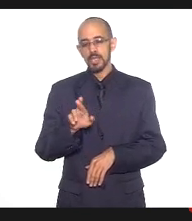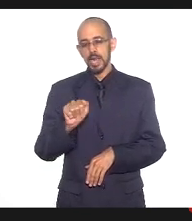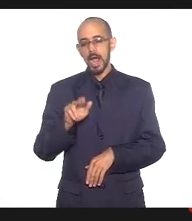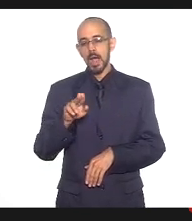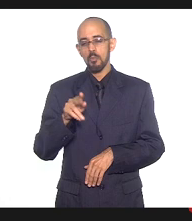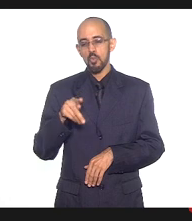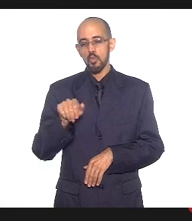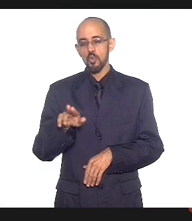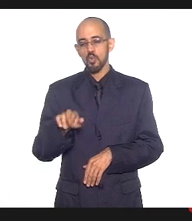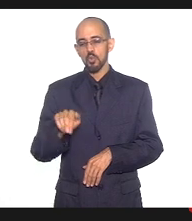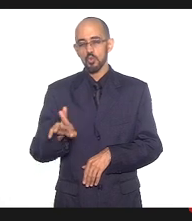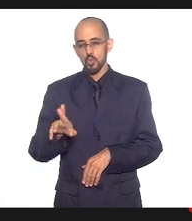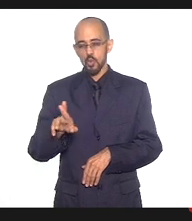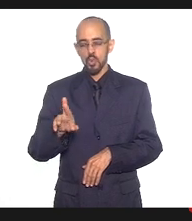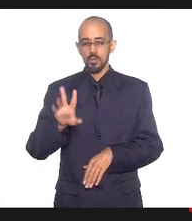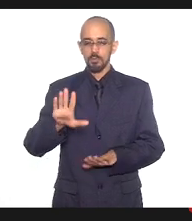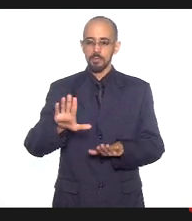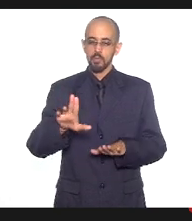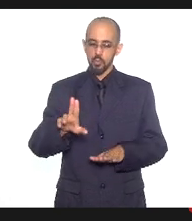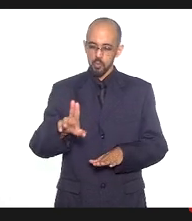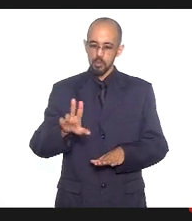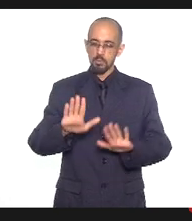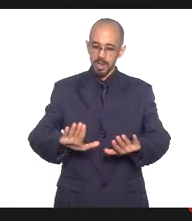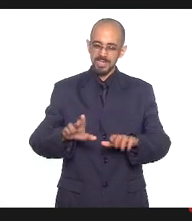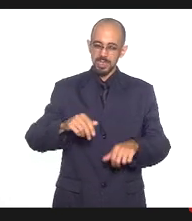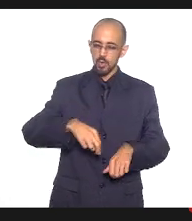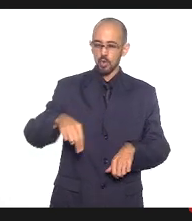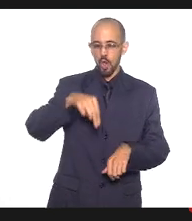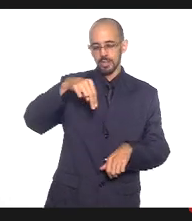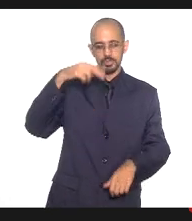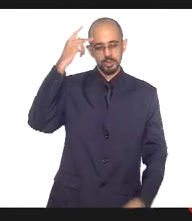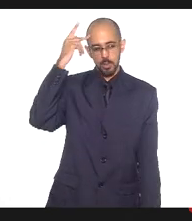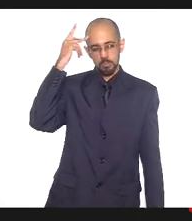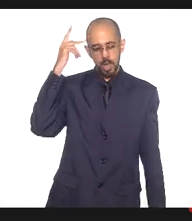de Carcará está em São Paulo, já no litoral de São Paulo. Tá?